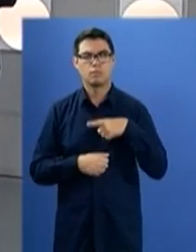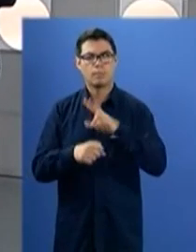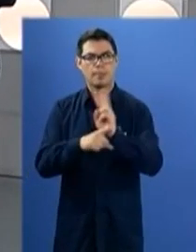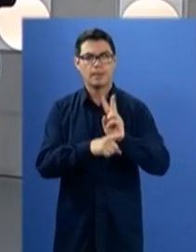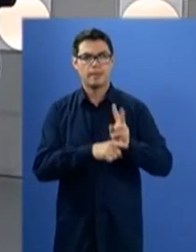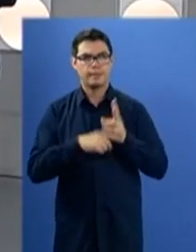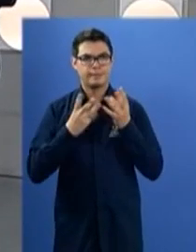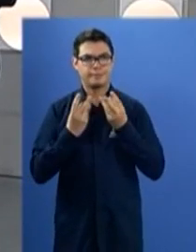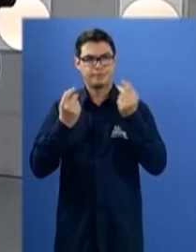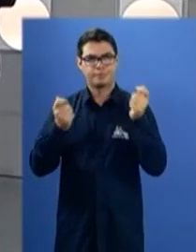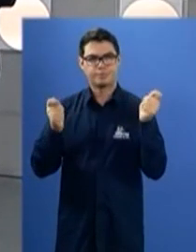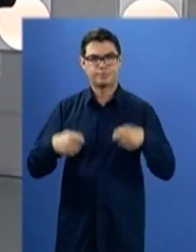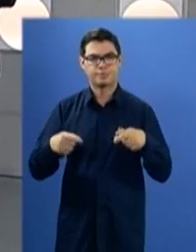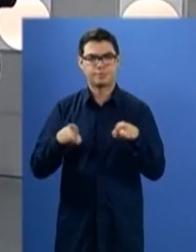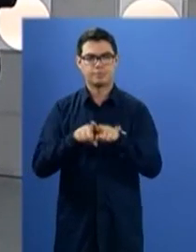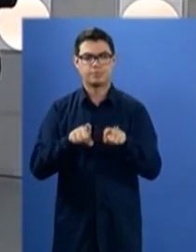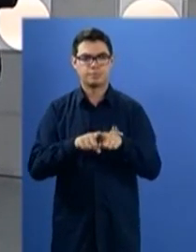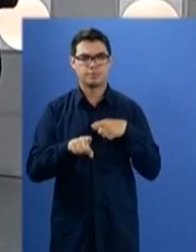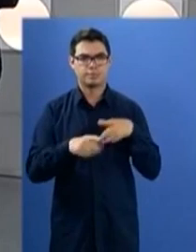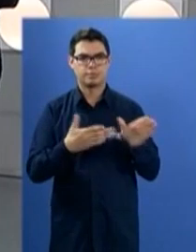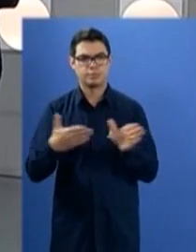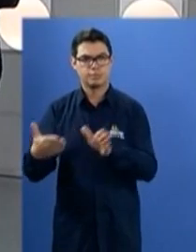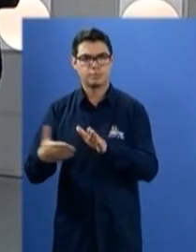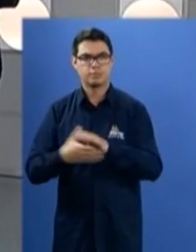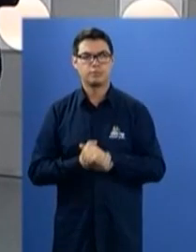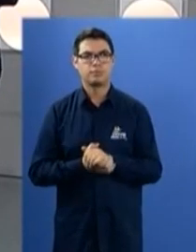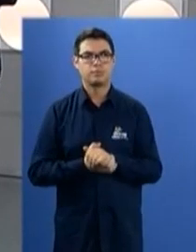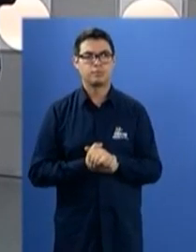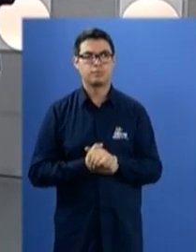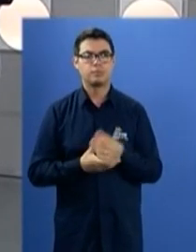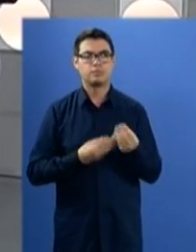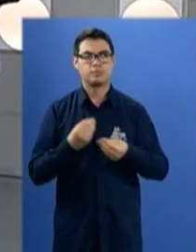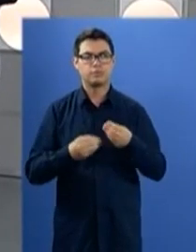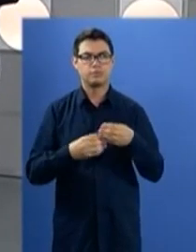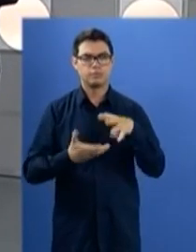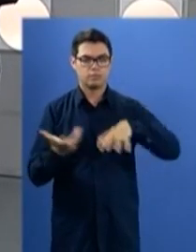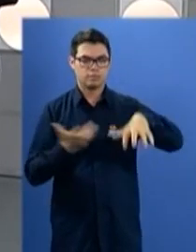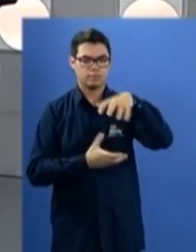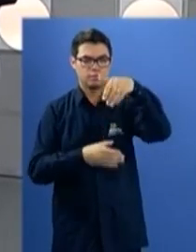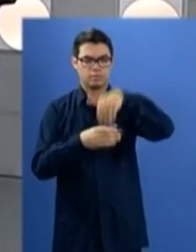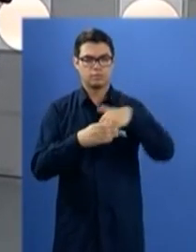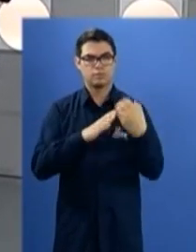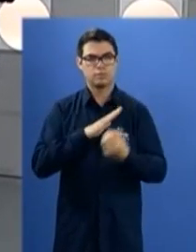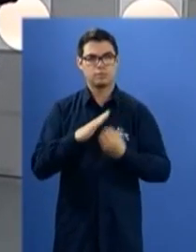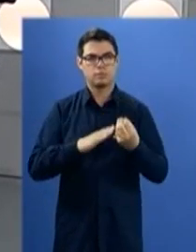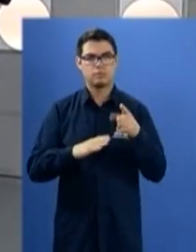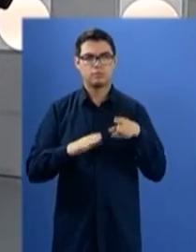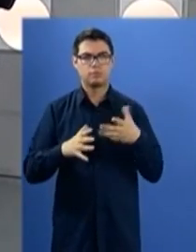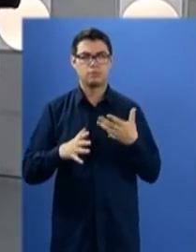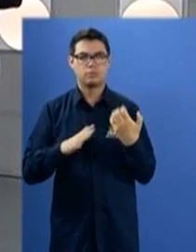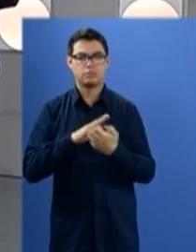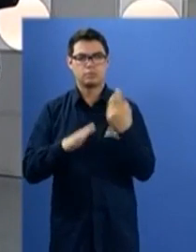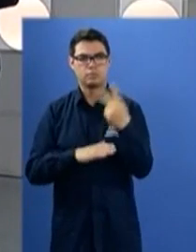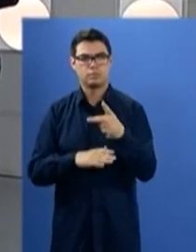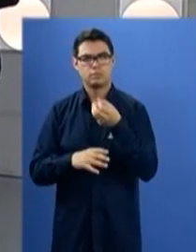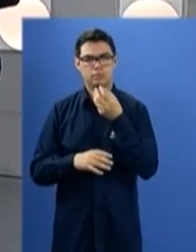é qualificado para administrar as pessoas e o processo? E aí, o clima organizacional desta empresa ou da sua